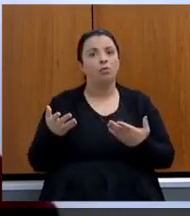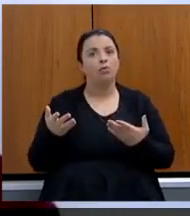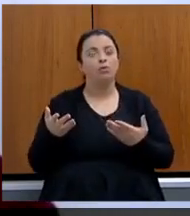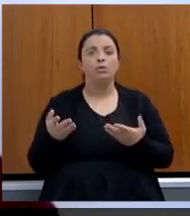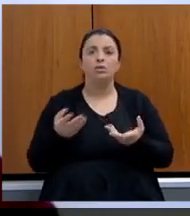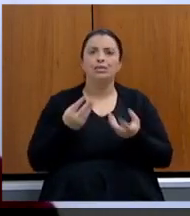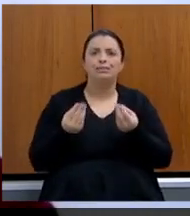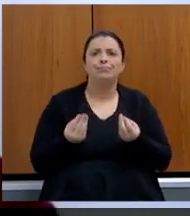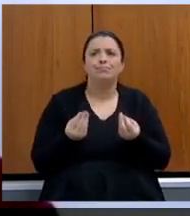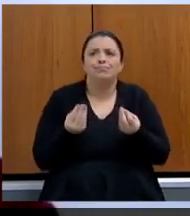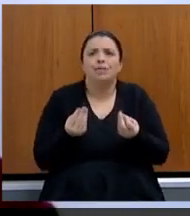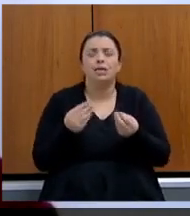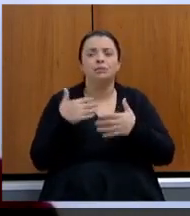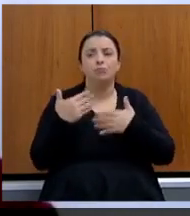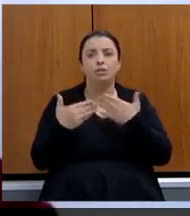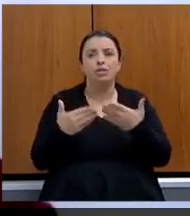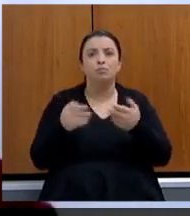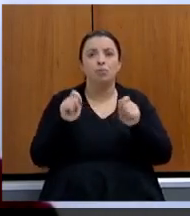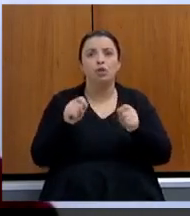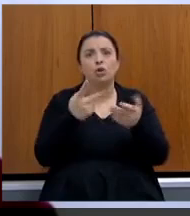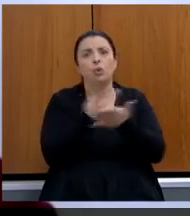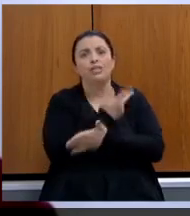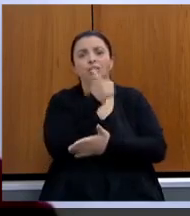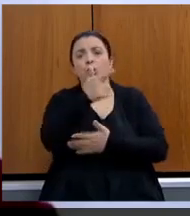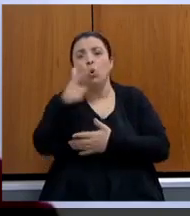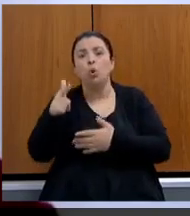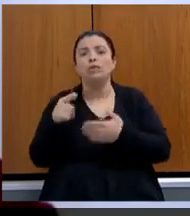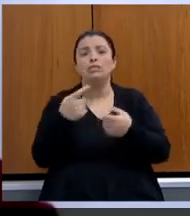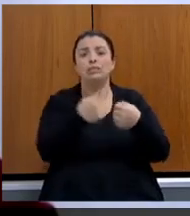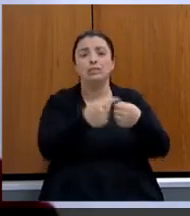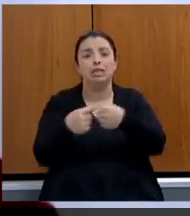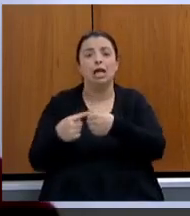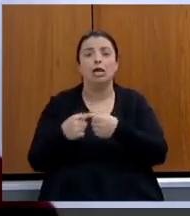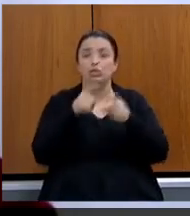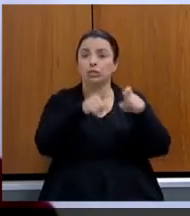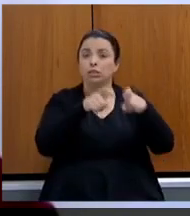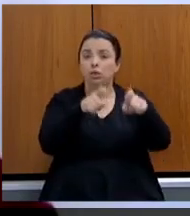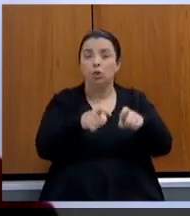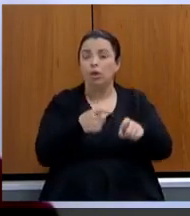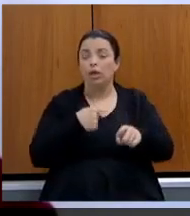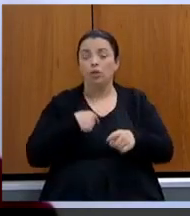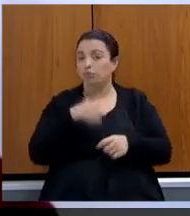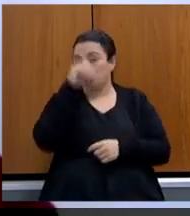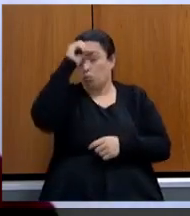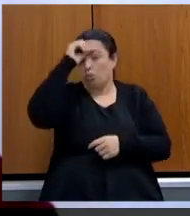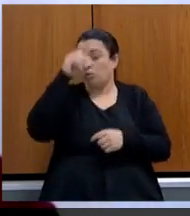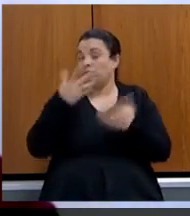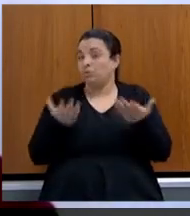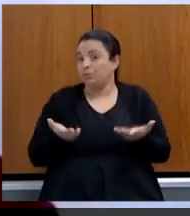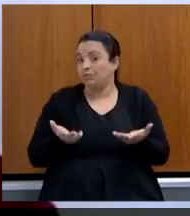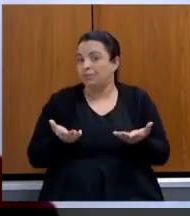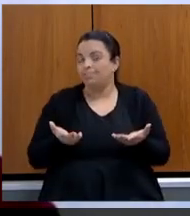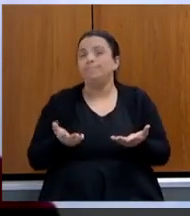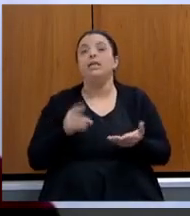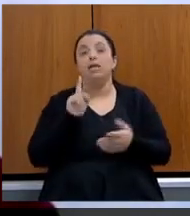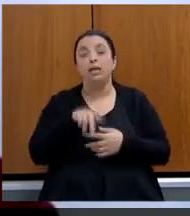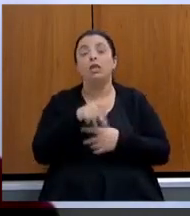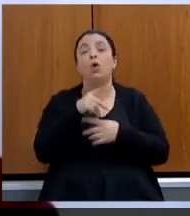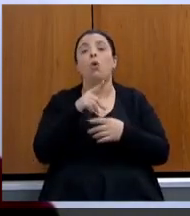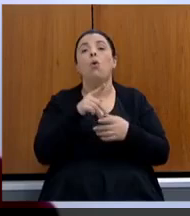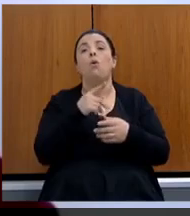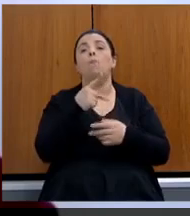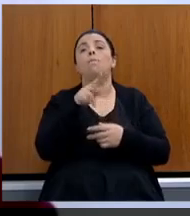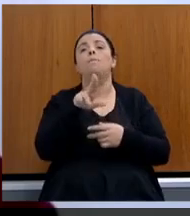certamente processo Costa se repetir no interior e que ainda não temos conhecimento sobre o plug Minas eu quero maiores informações